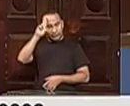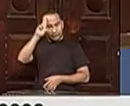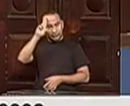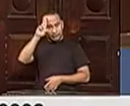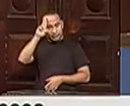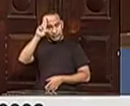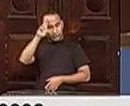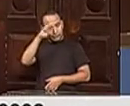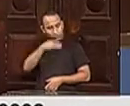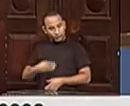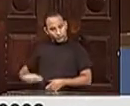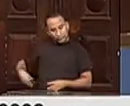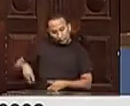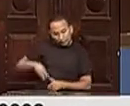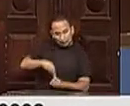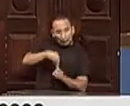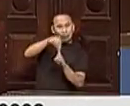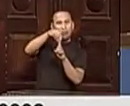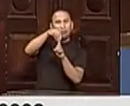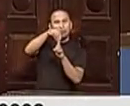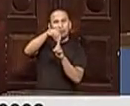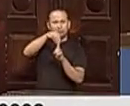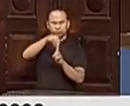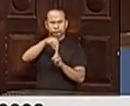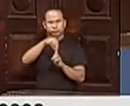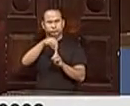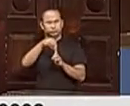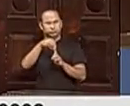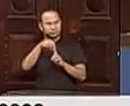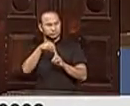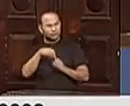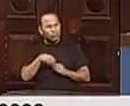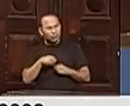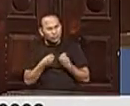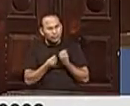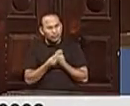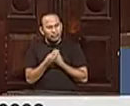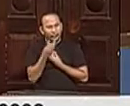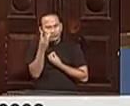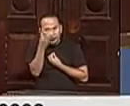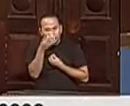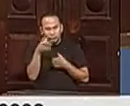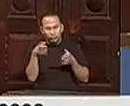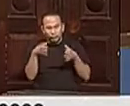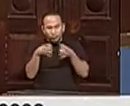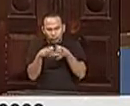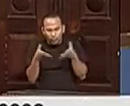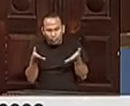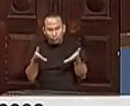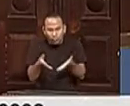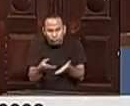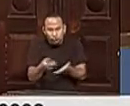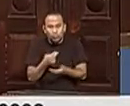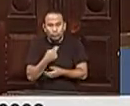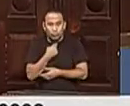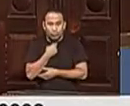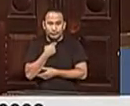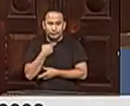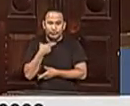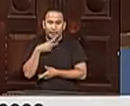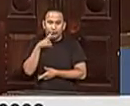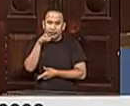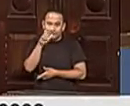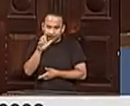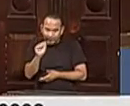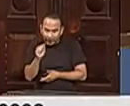indicado. Mas o que me chama a atenção é que os 3 membros que hoje ocupam a vaga